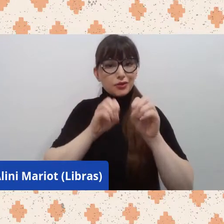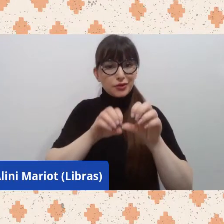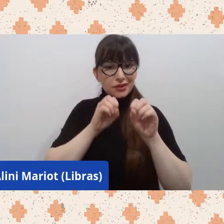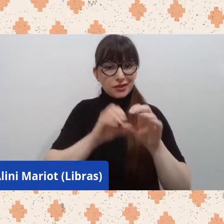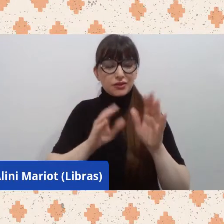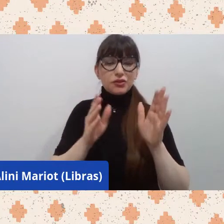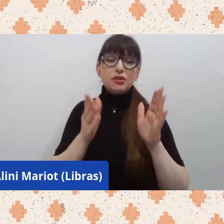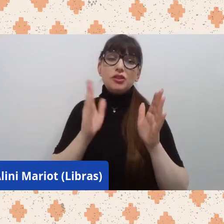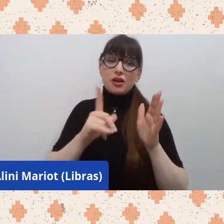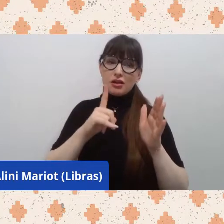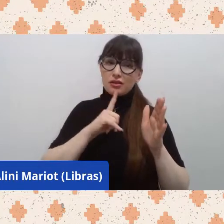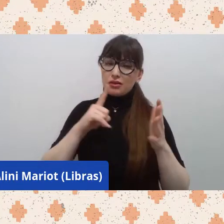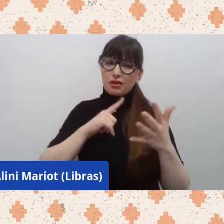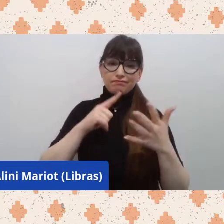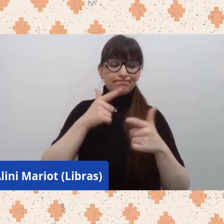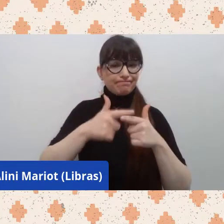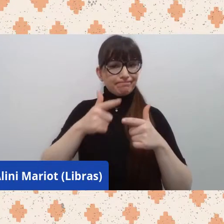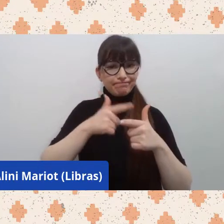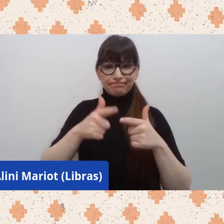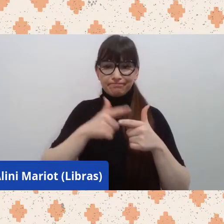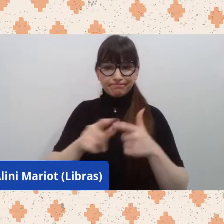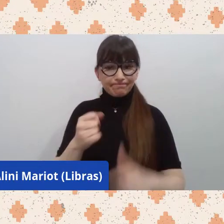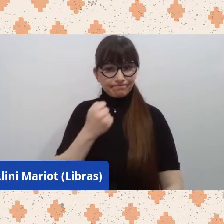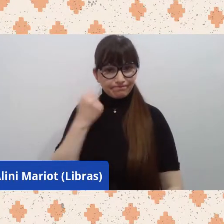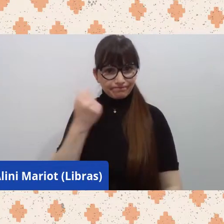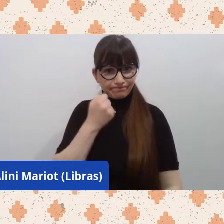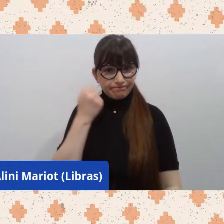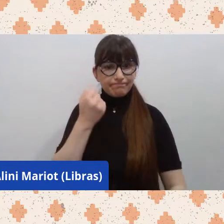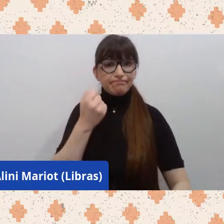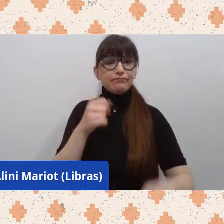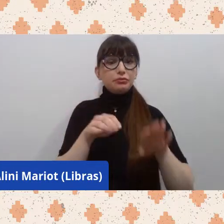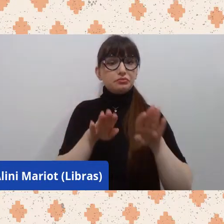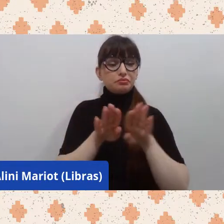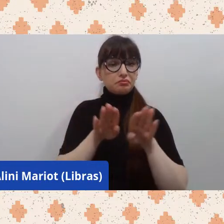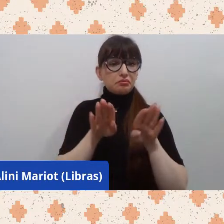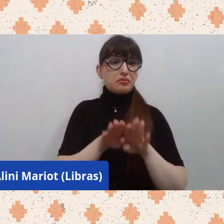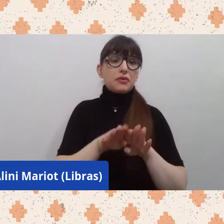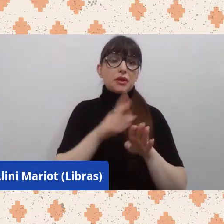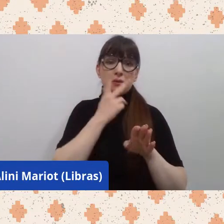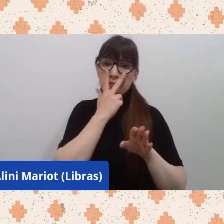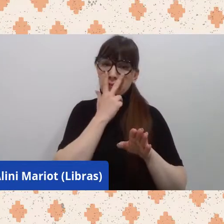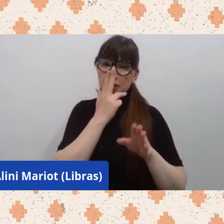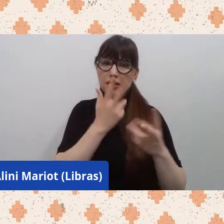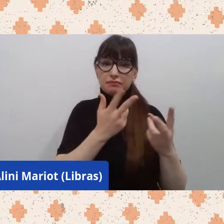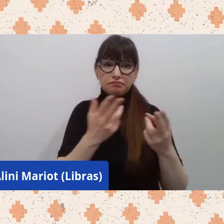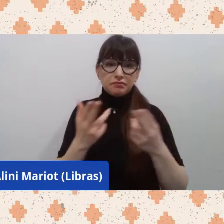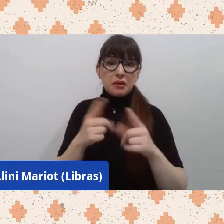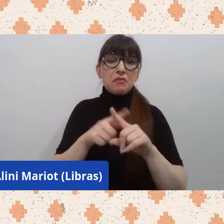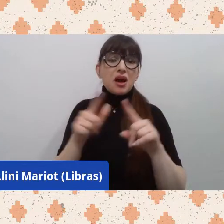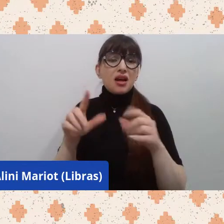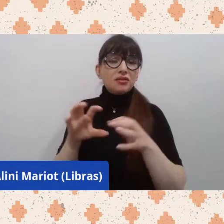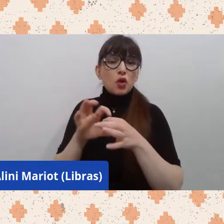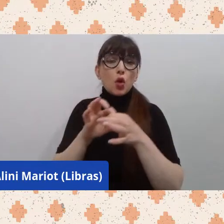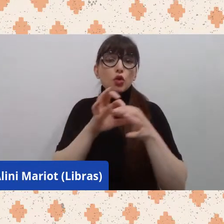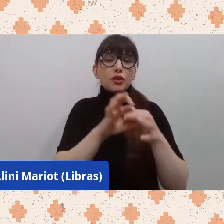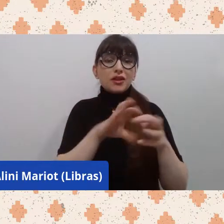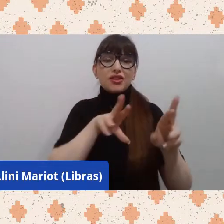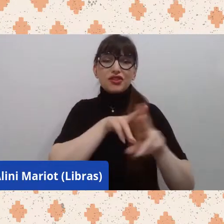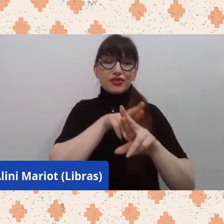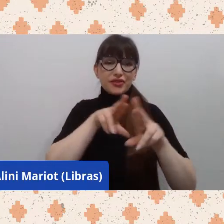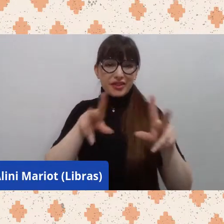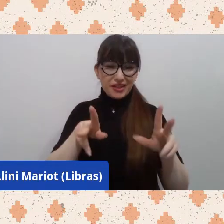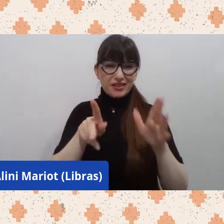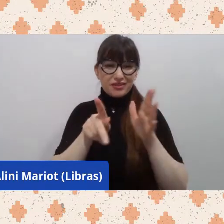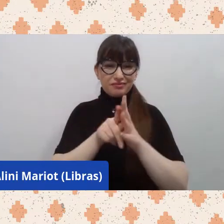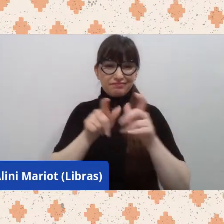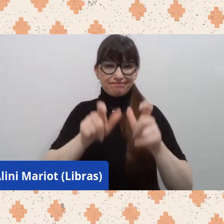com problemas muito semelhantes, ao mesmo tempo que em contextos completamente diversos. Então,